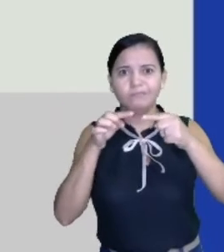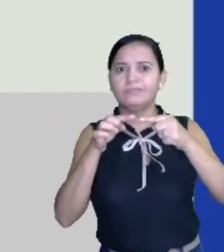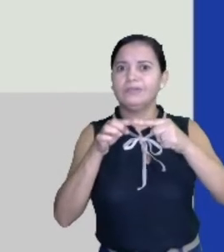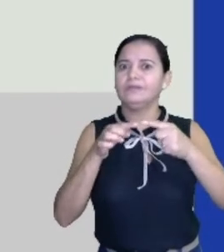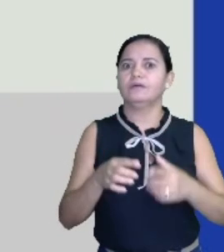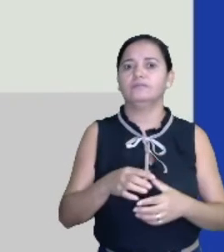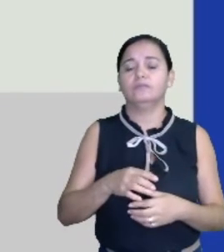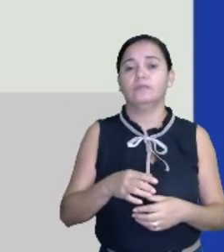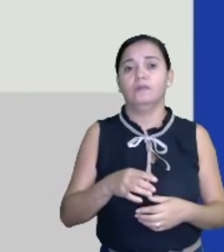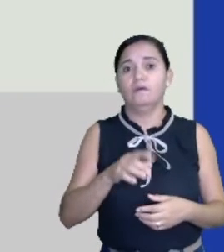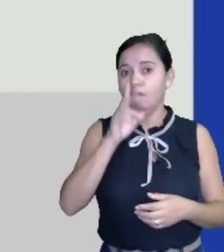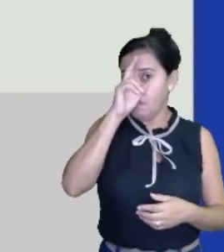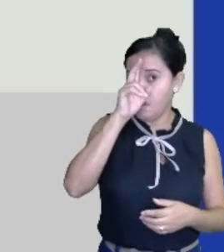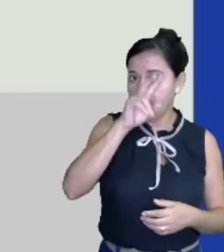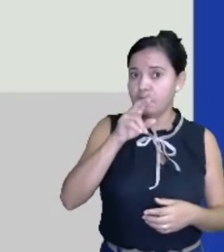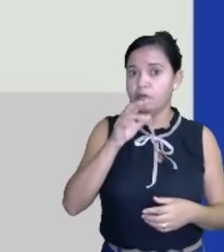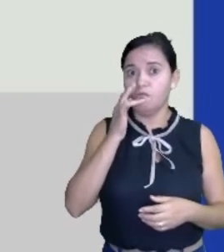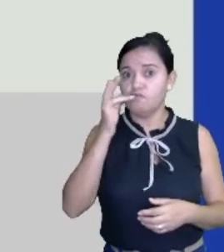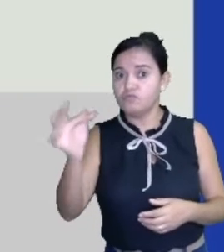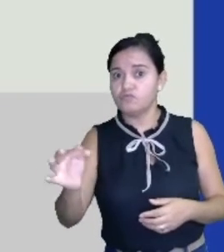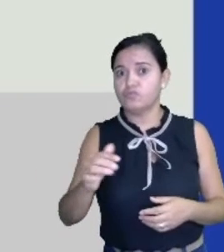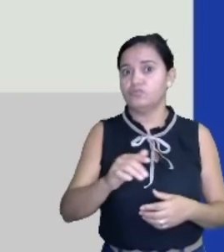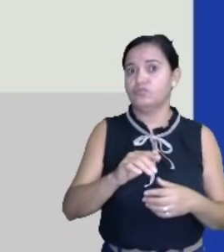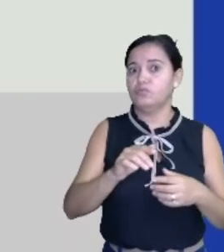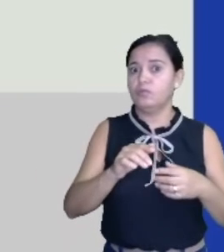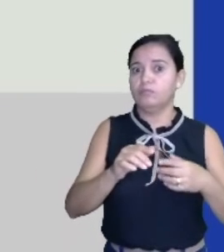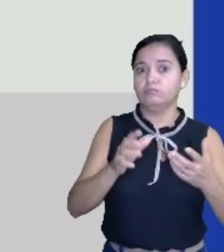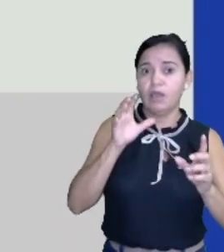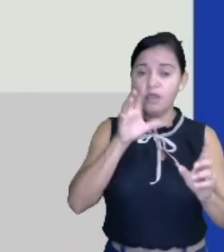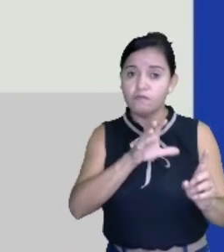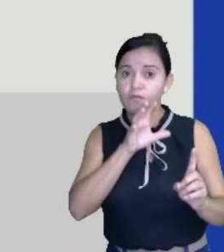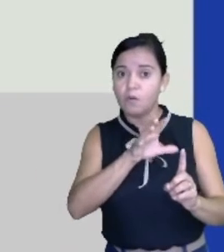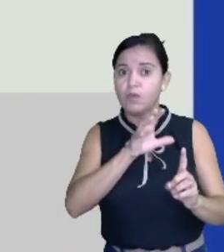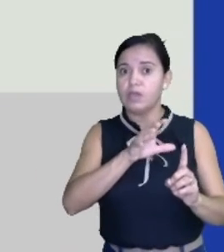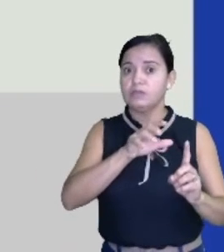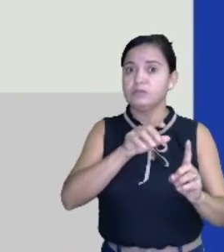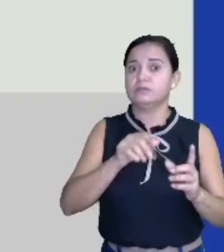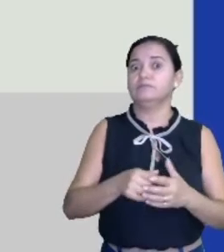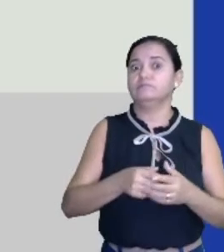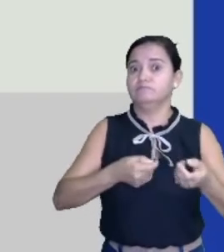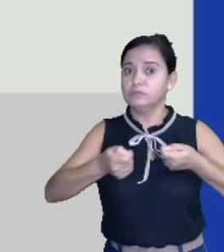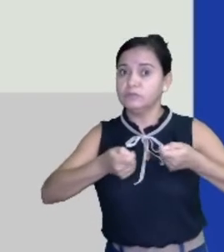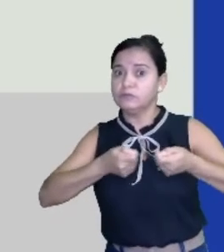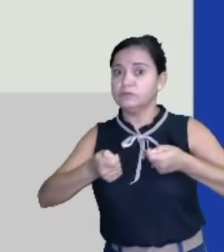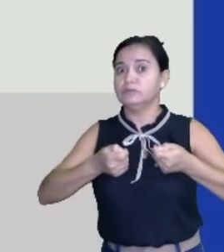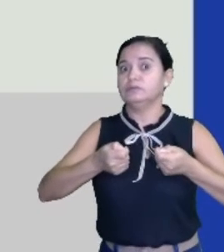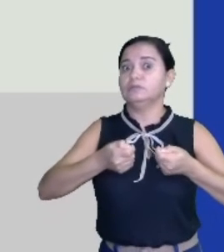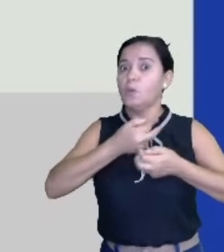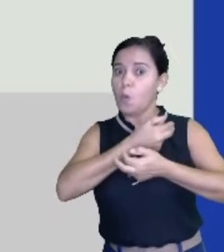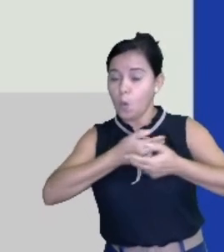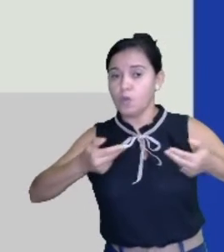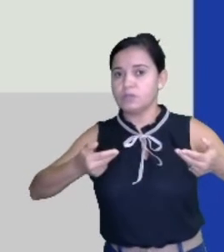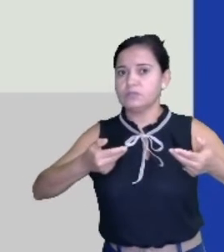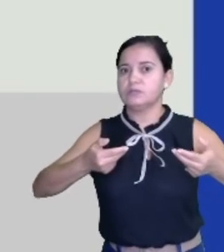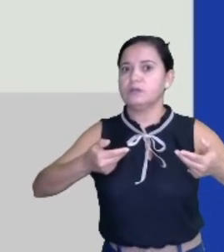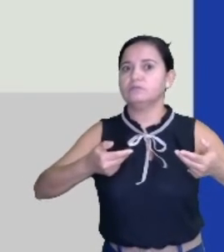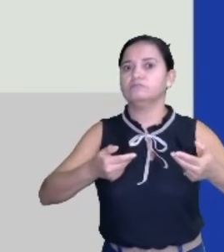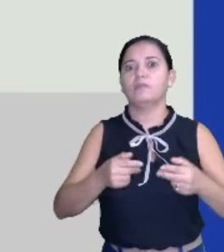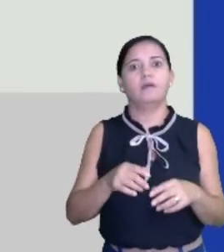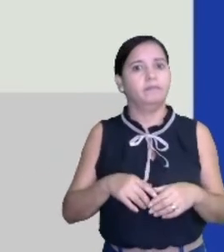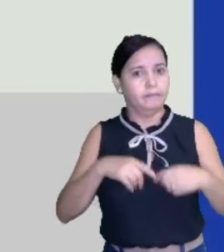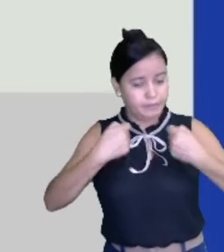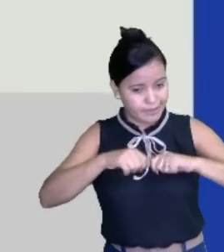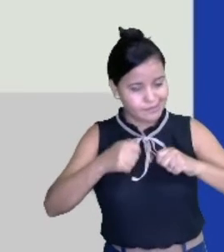movimentar futuramente as questões geopolíticas e econômicas é o chamado economia com menos carbono. Lembre-se